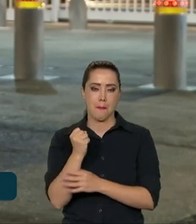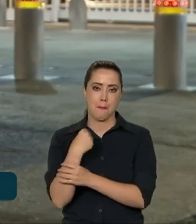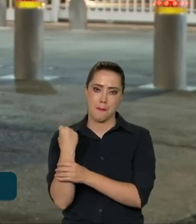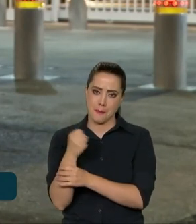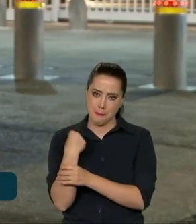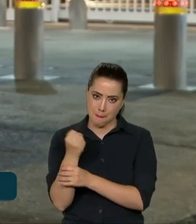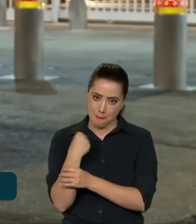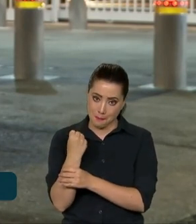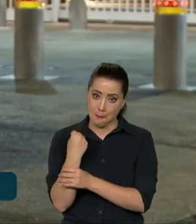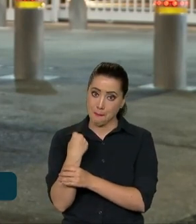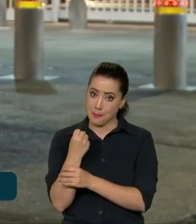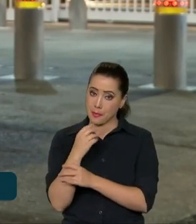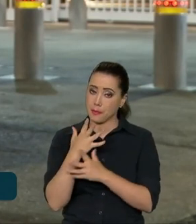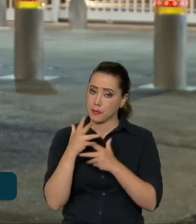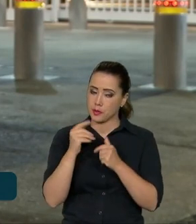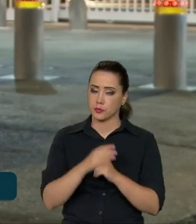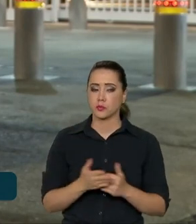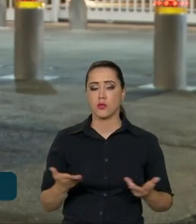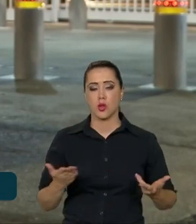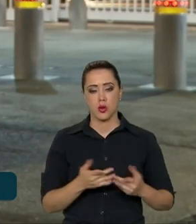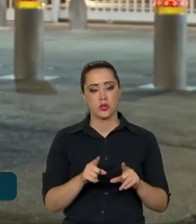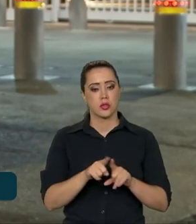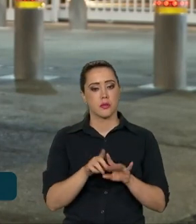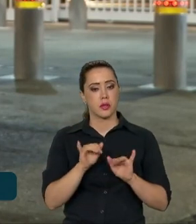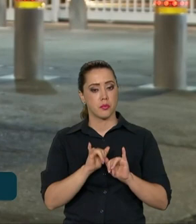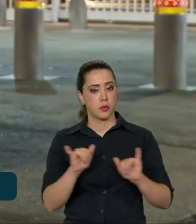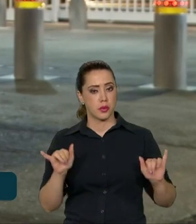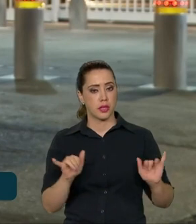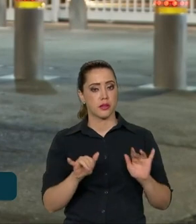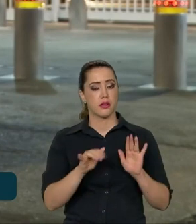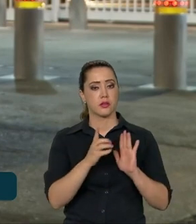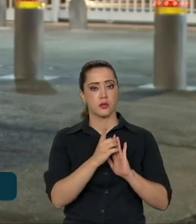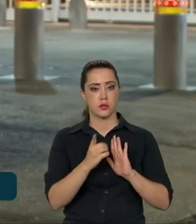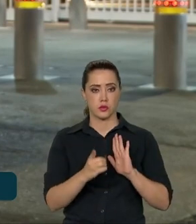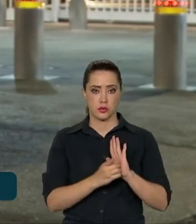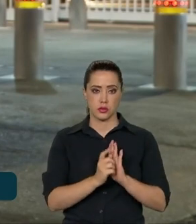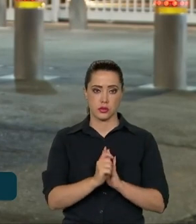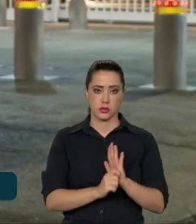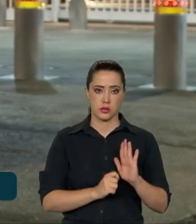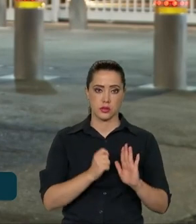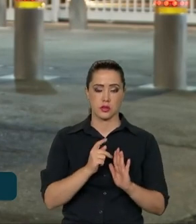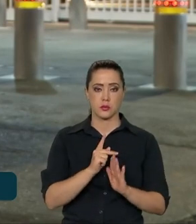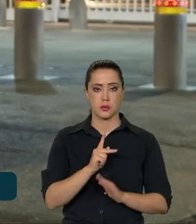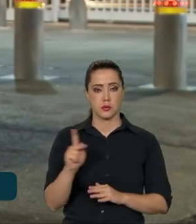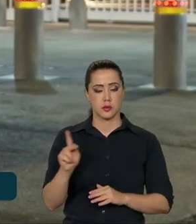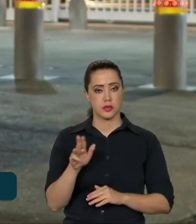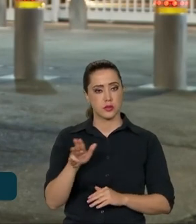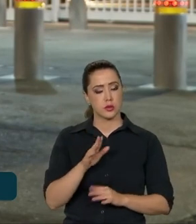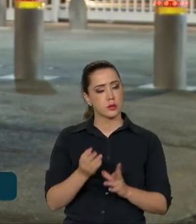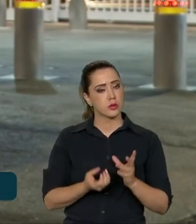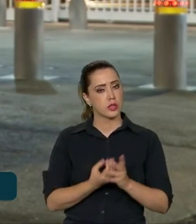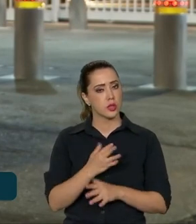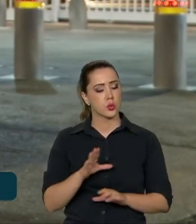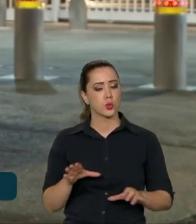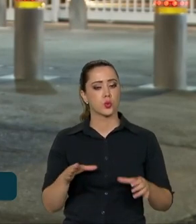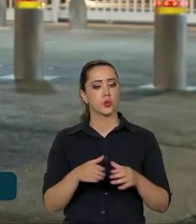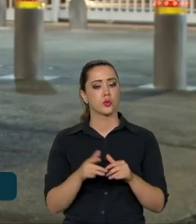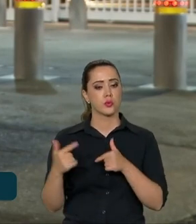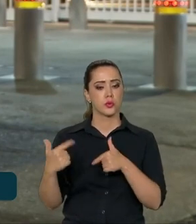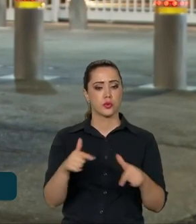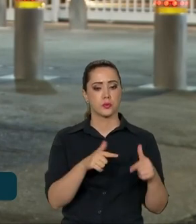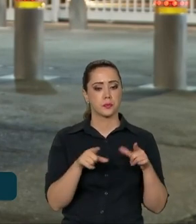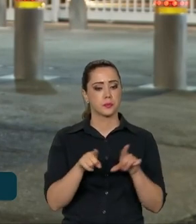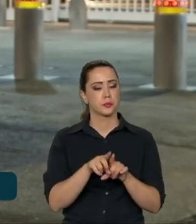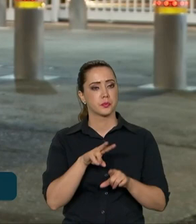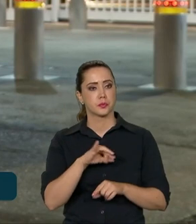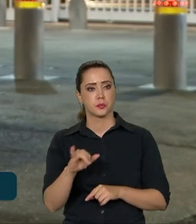Hoje, inclusive, Ana e Roberto, foi publicado um decreto, né, assinado pelo presidente Lula, criando um grupo de trabalho